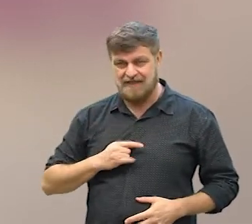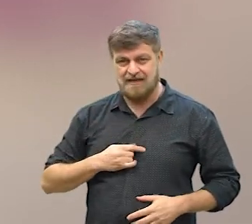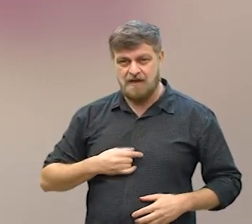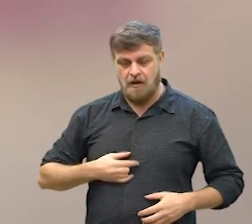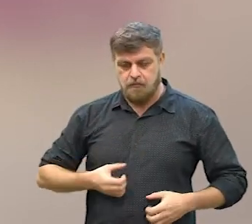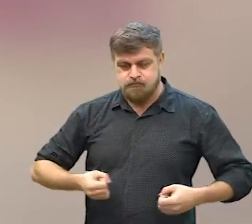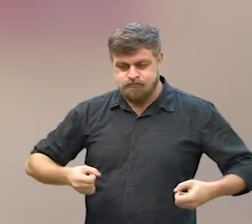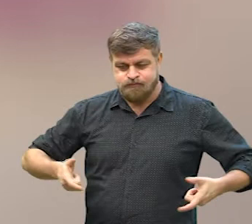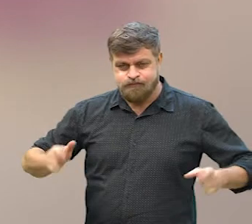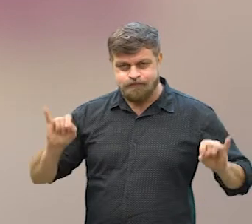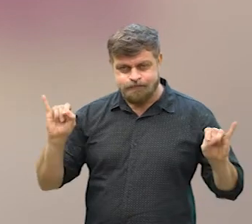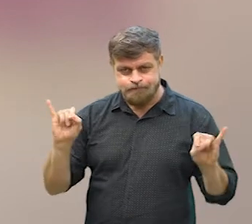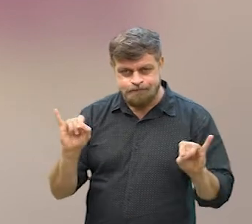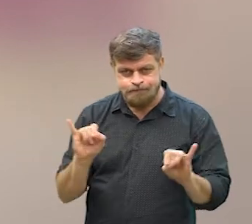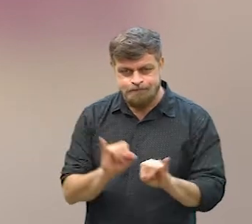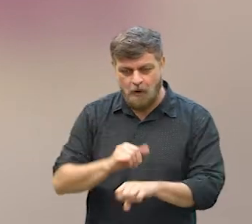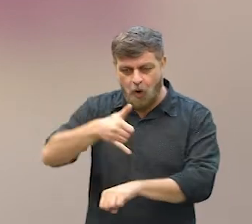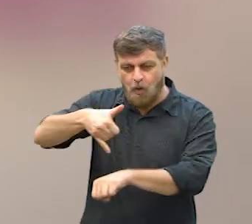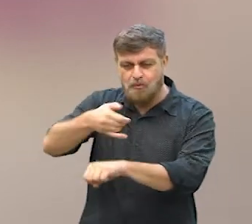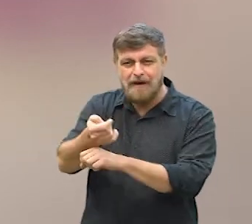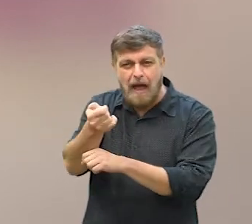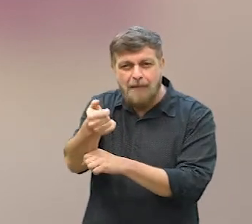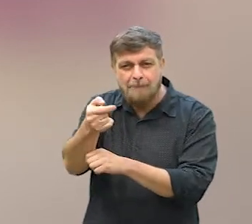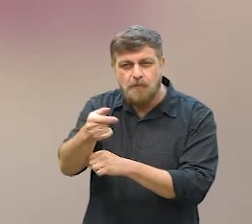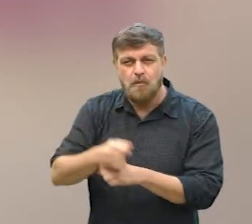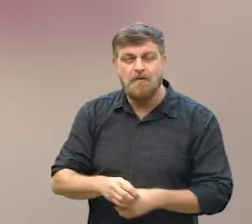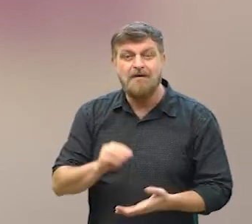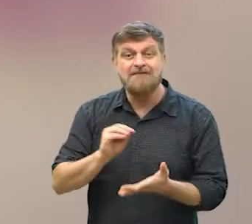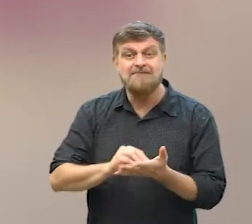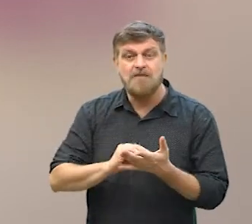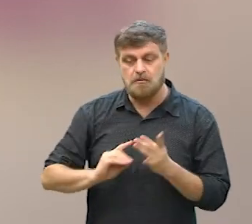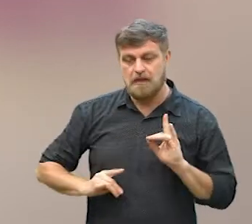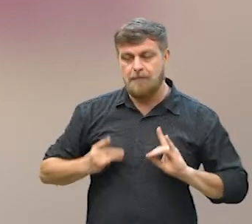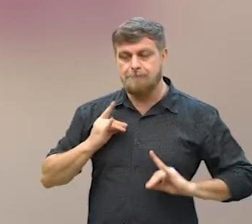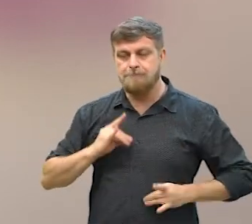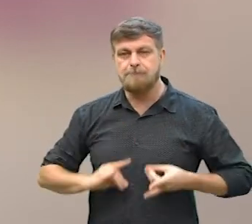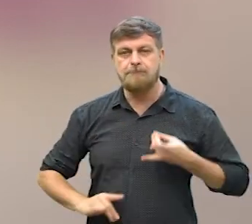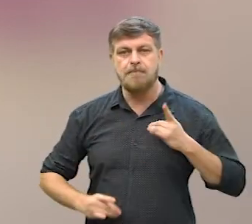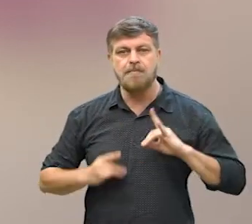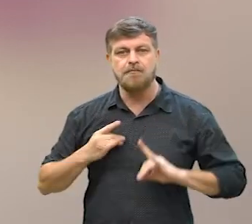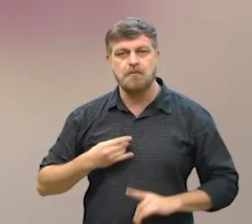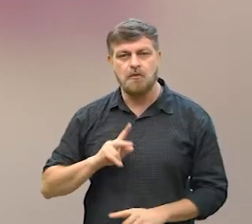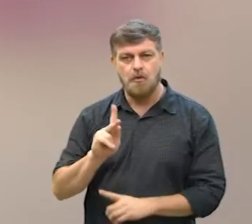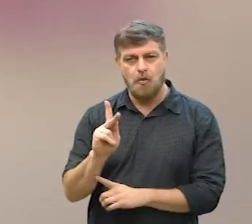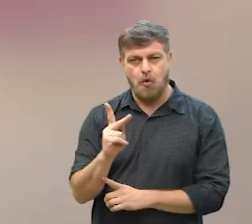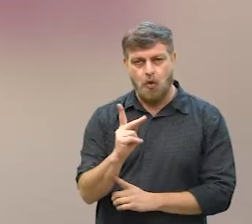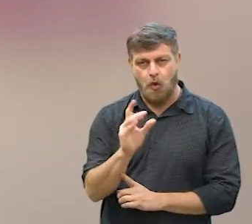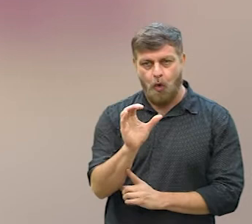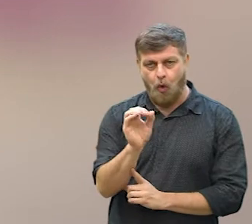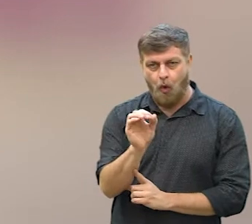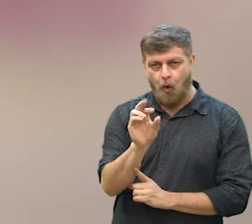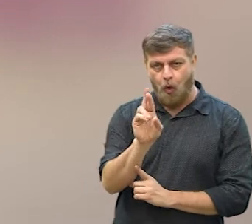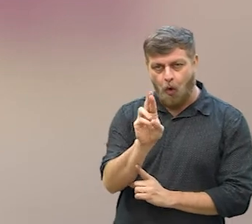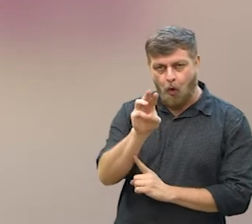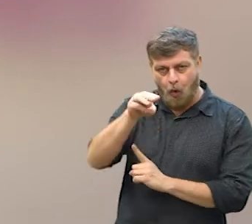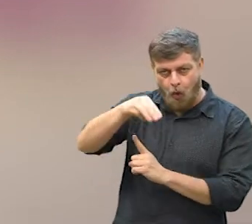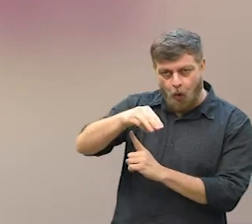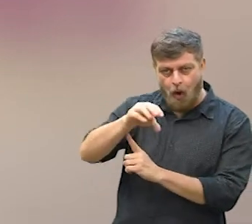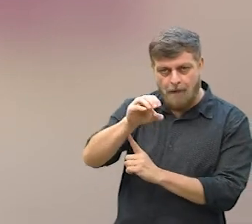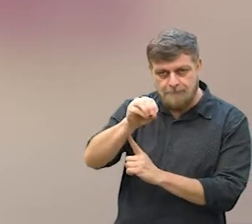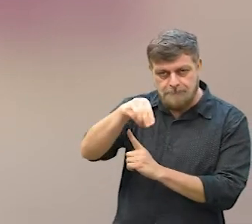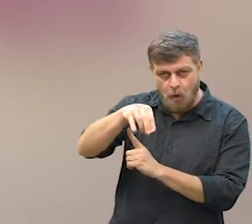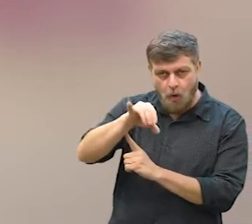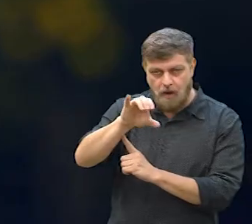de gorduras na sua alimentação, você pode não produzir alguns hormônios que são essenciais para a sua vida. Então, é importante